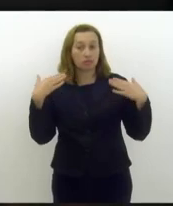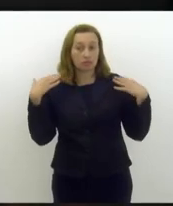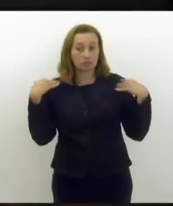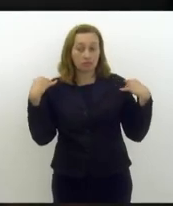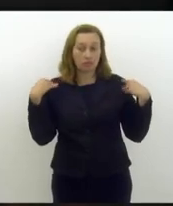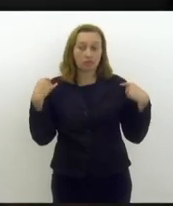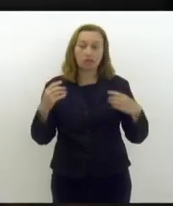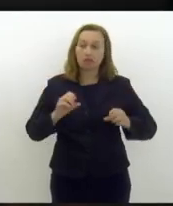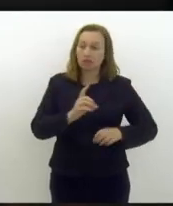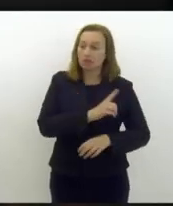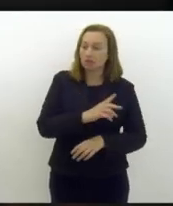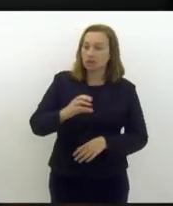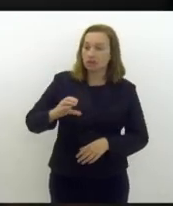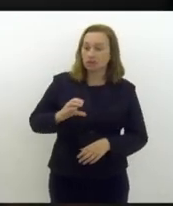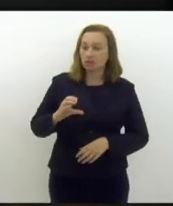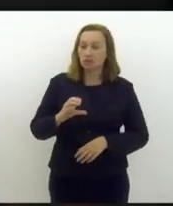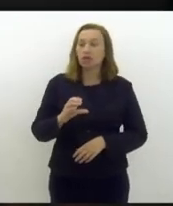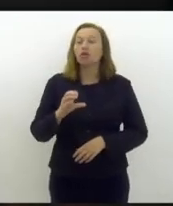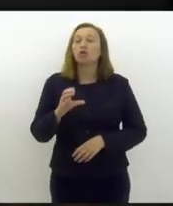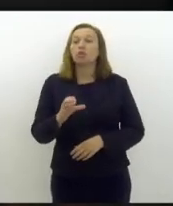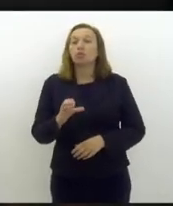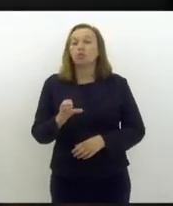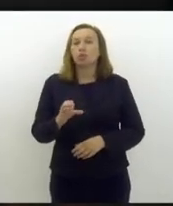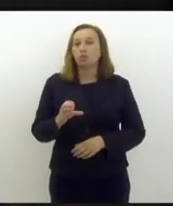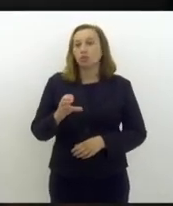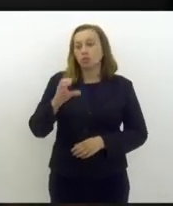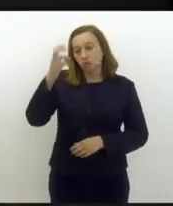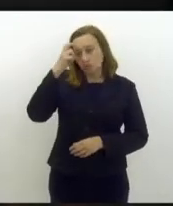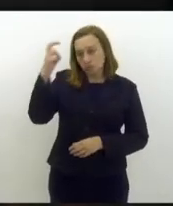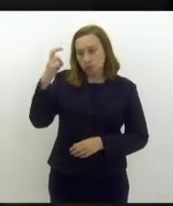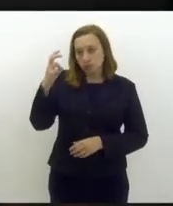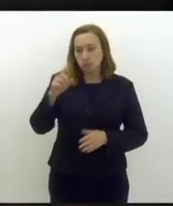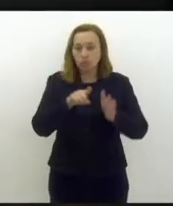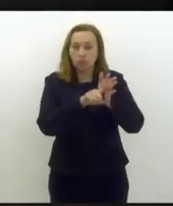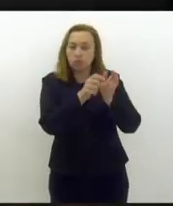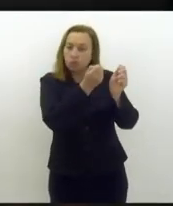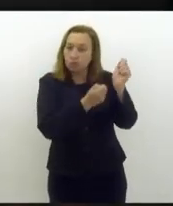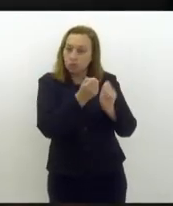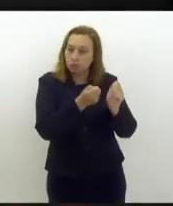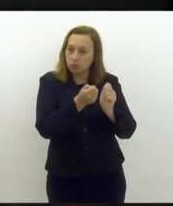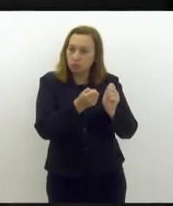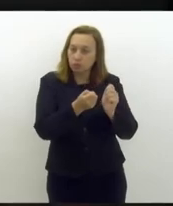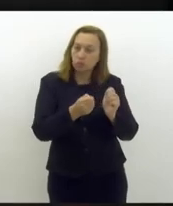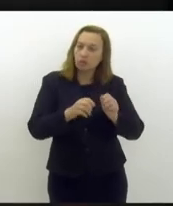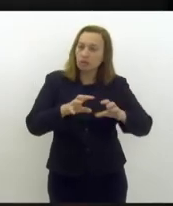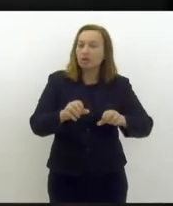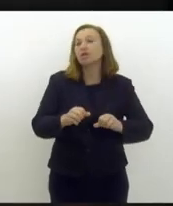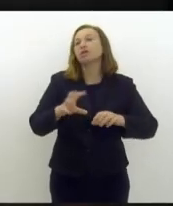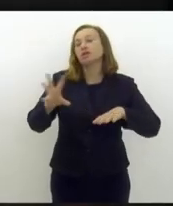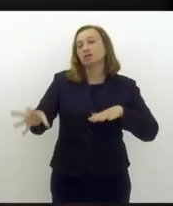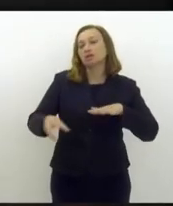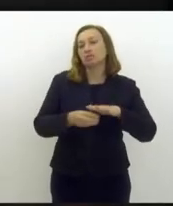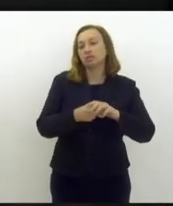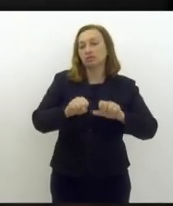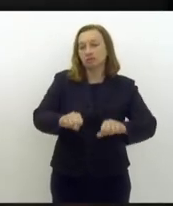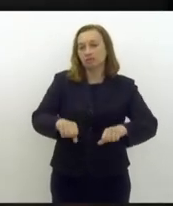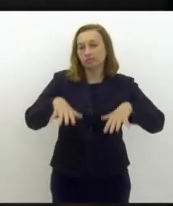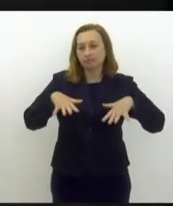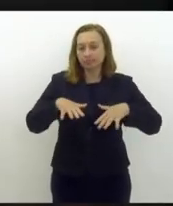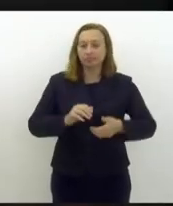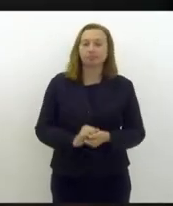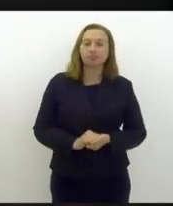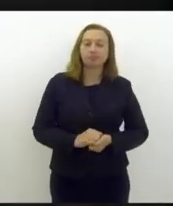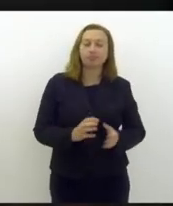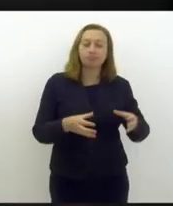Defesa Civil cultura e orçamento Finanças fiscalização financeira e controle as emendas de plenário para